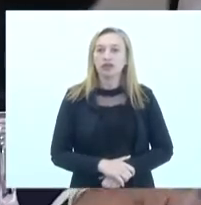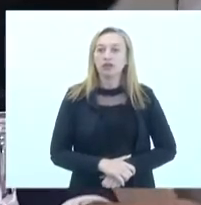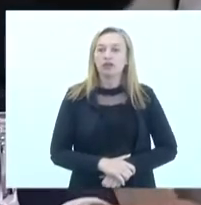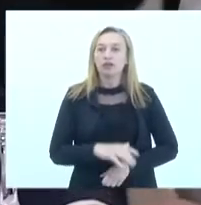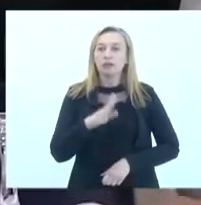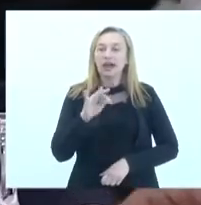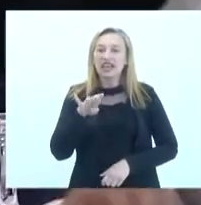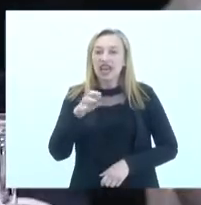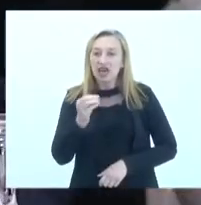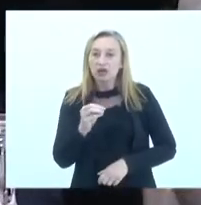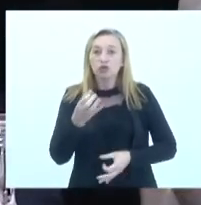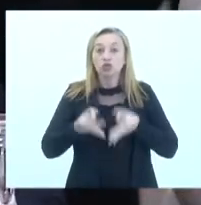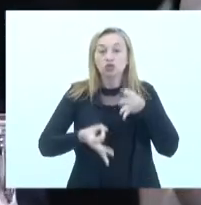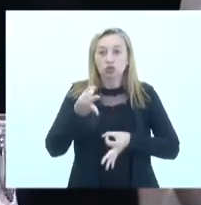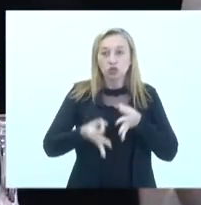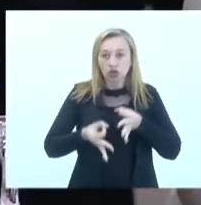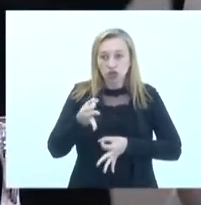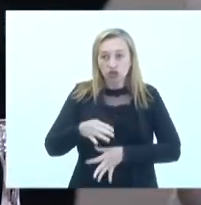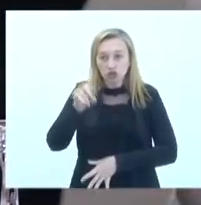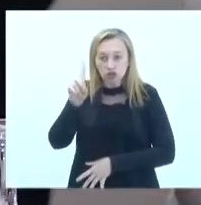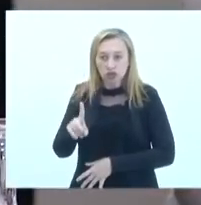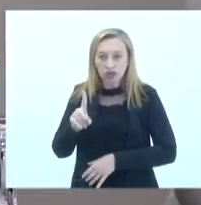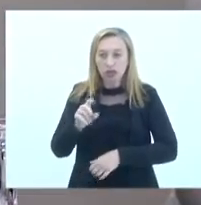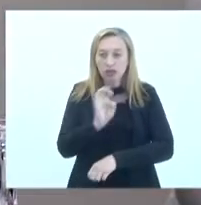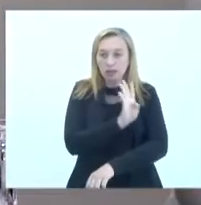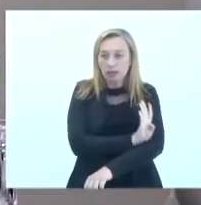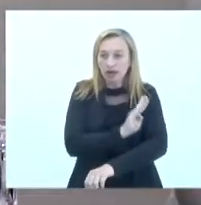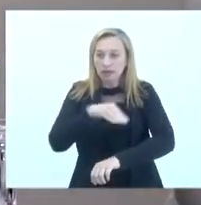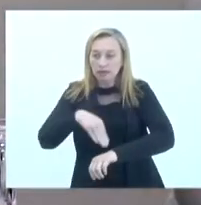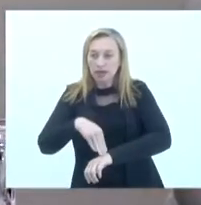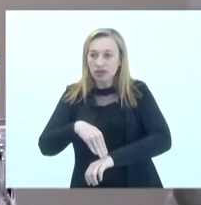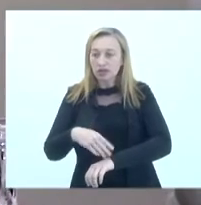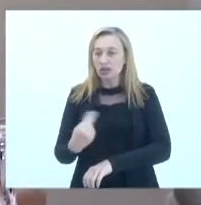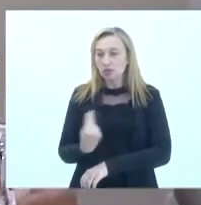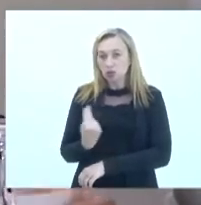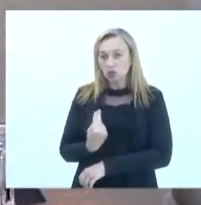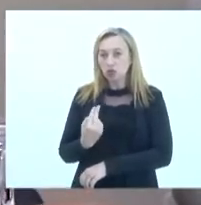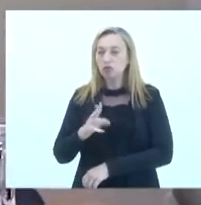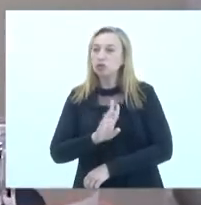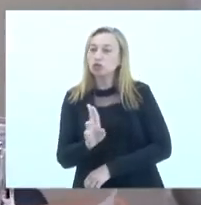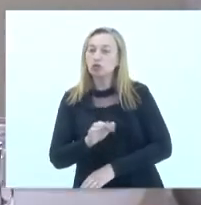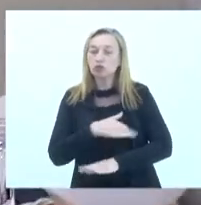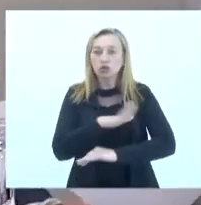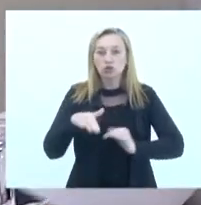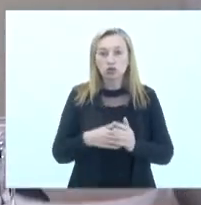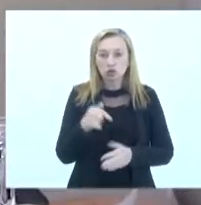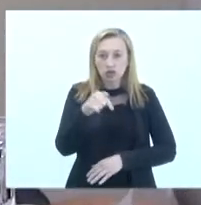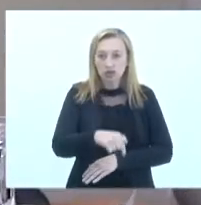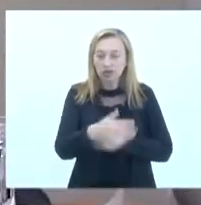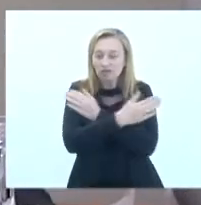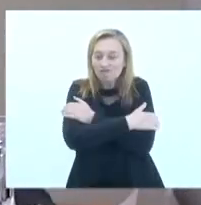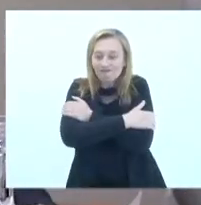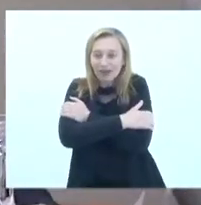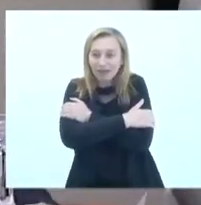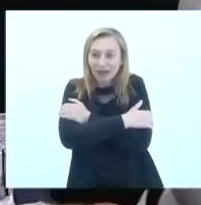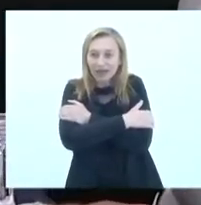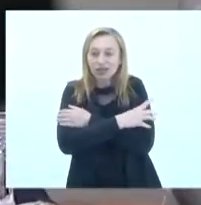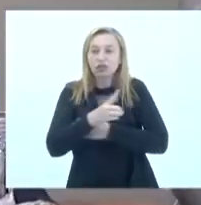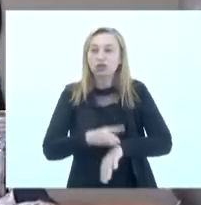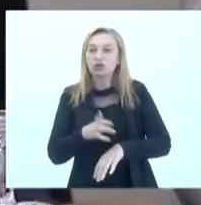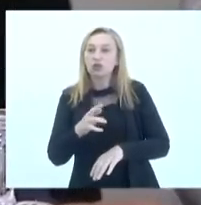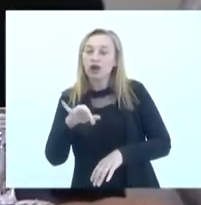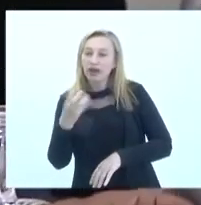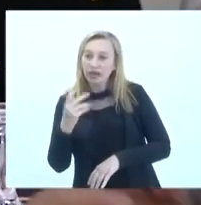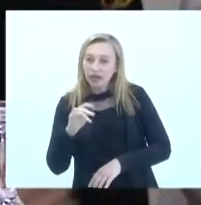Balieiro, juiz de direito da comarca de Barra Mansa. Seja bem-vindo, em meu nome, em nome de todos aqui, mandar um abraço ao doutor